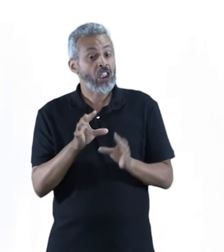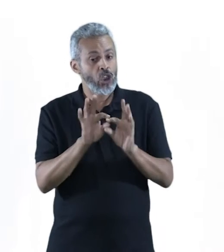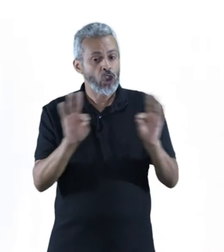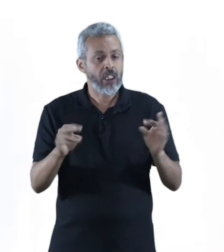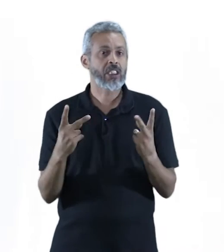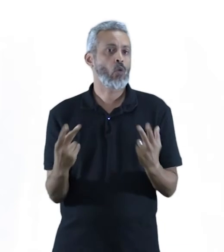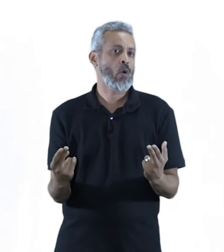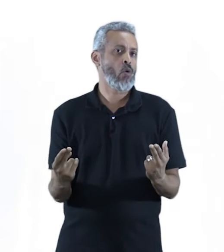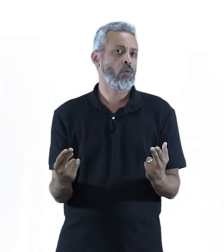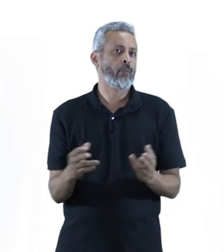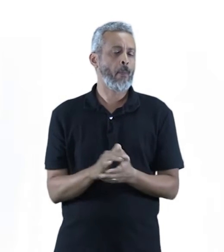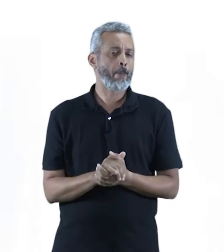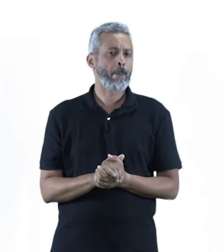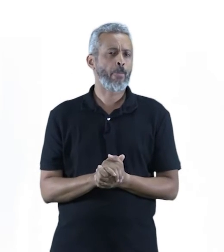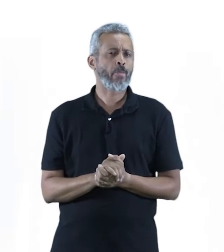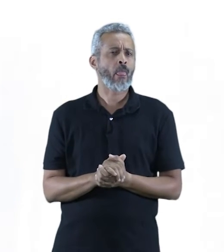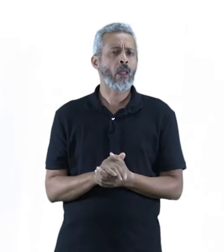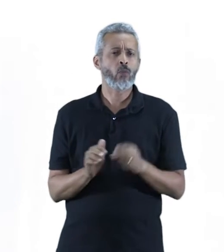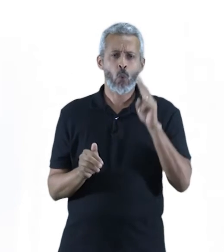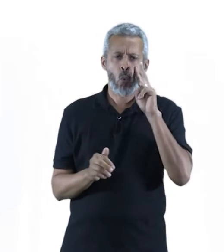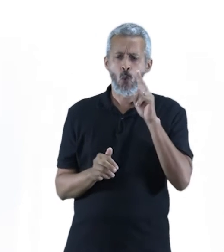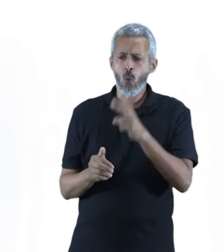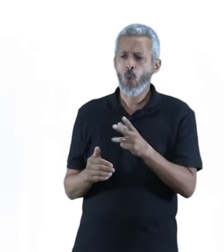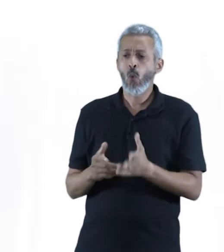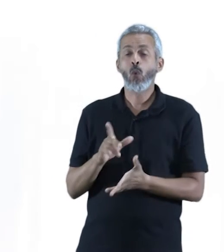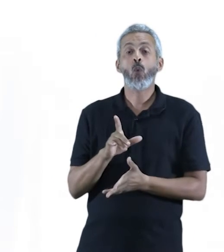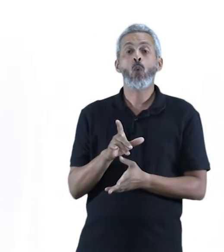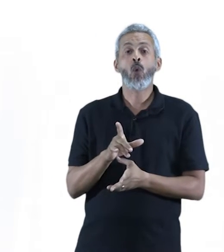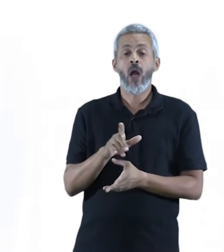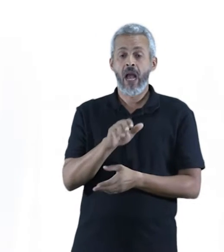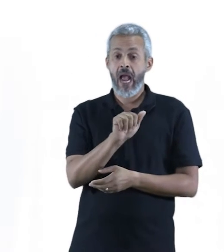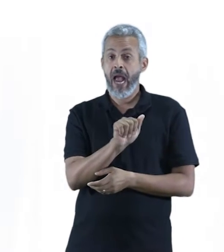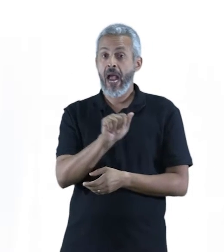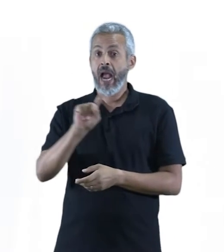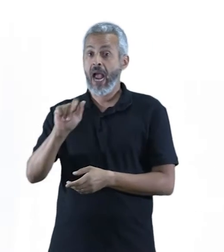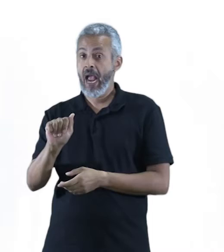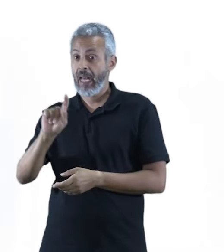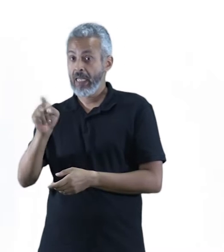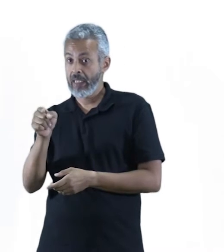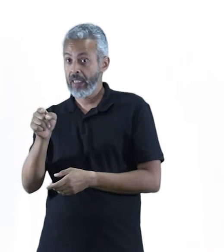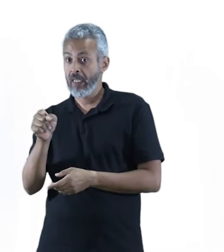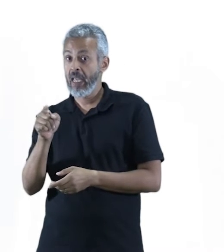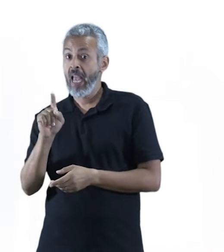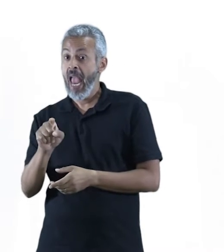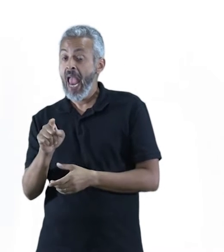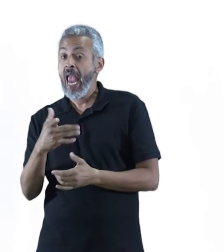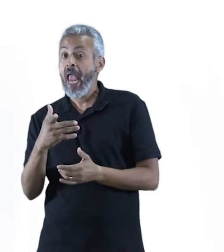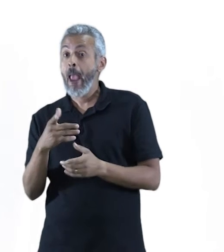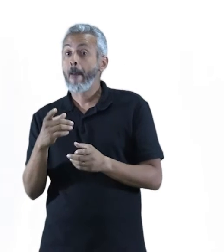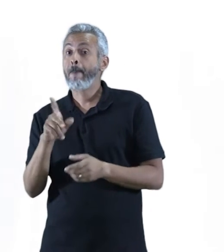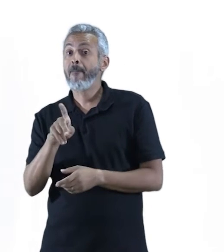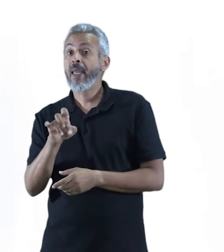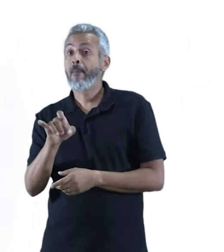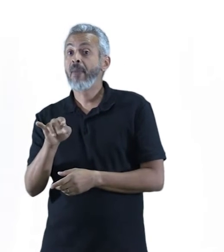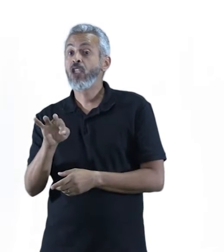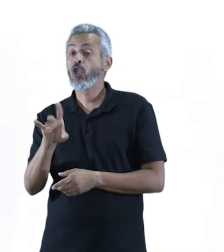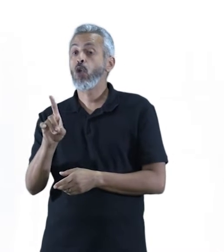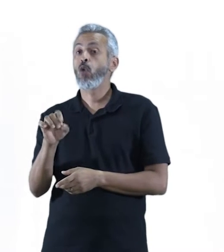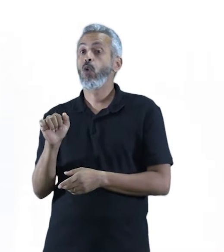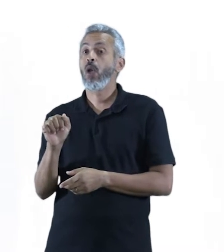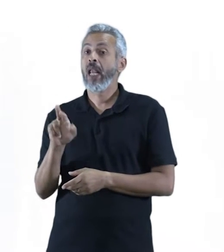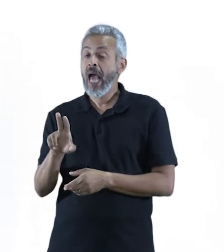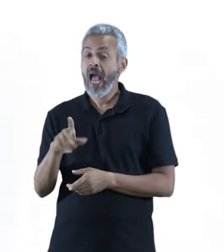distância. Notem que o segmento A' é perpendicular ao eixo